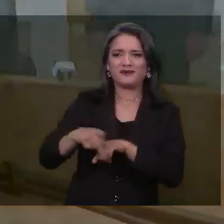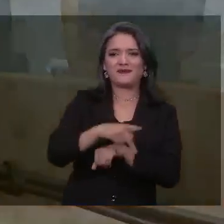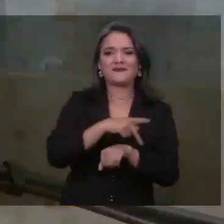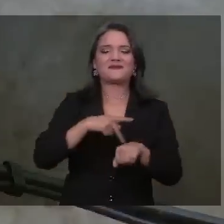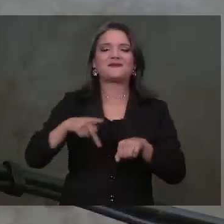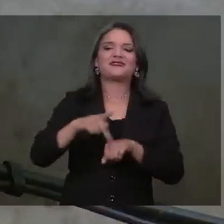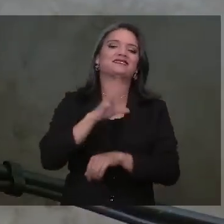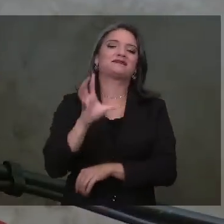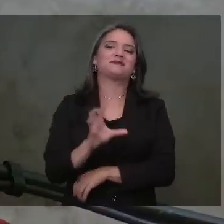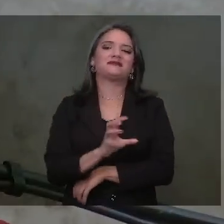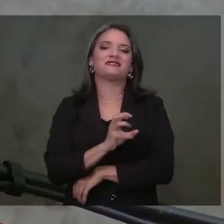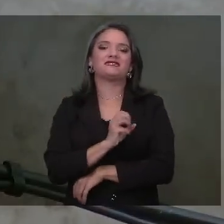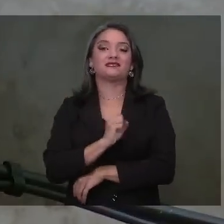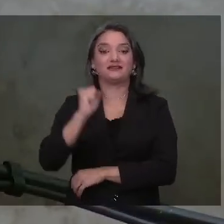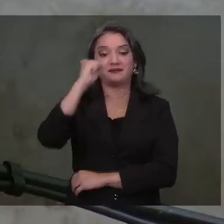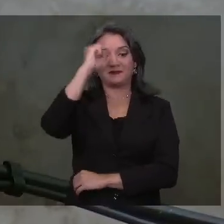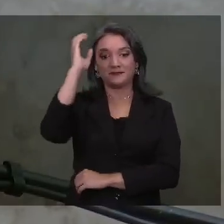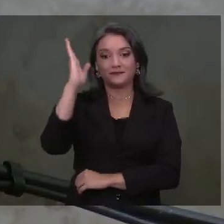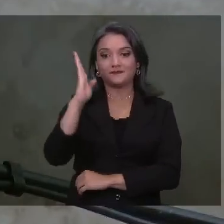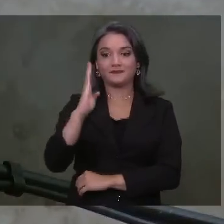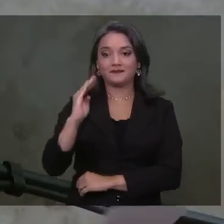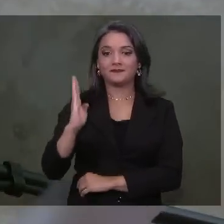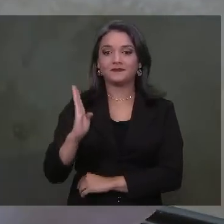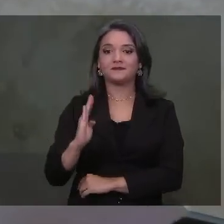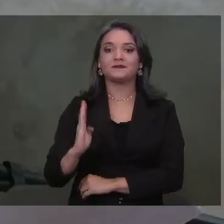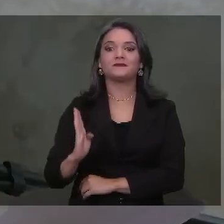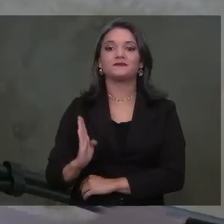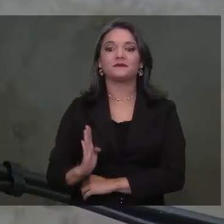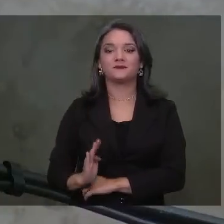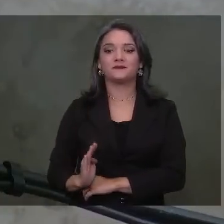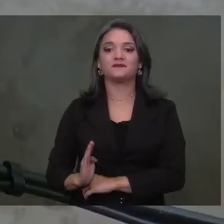gentil, pátria amada, Brasil.